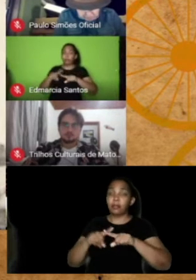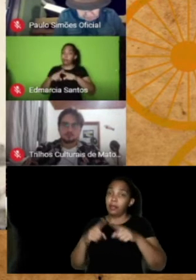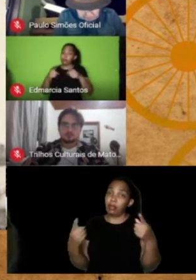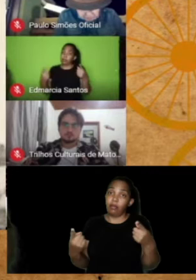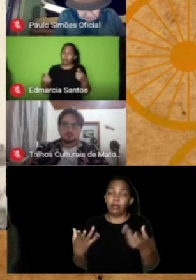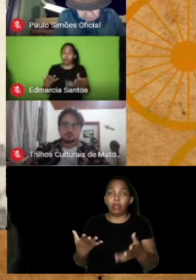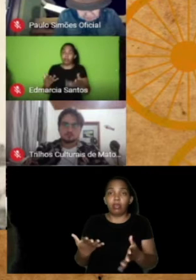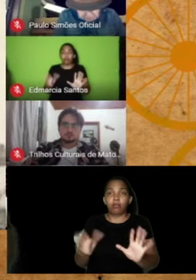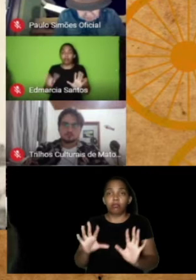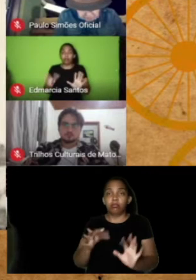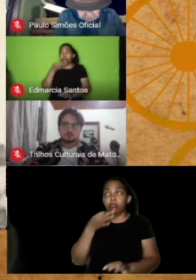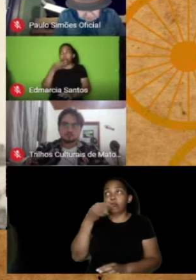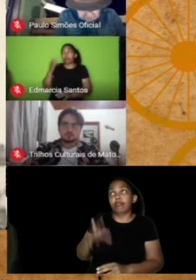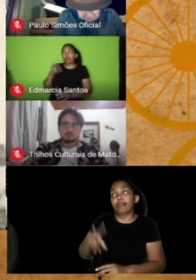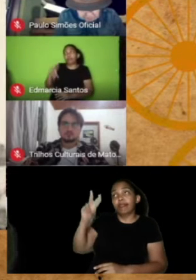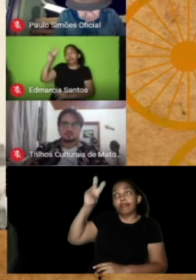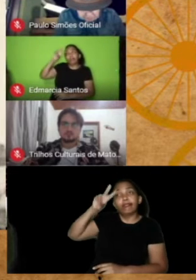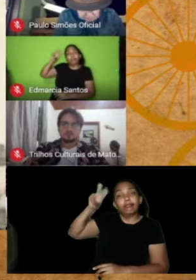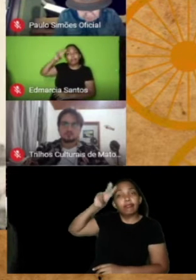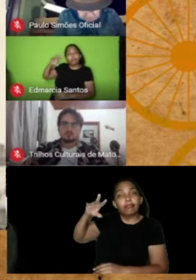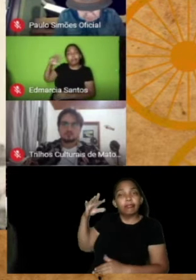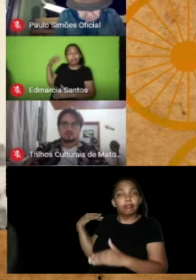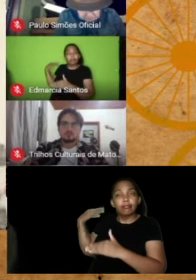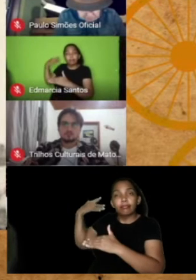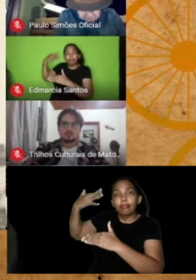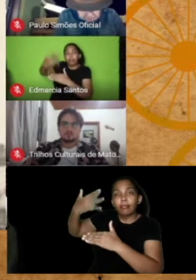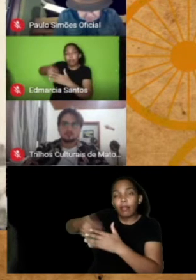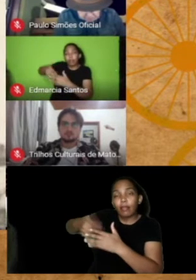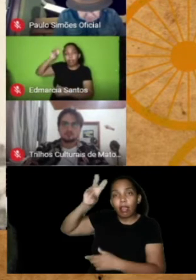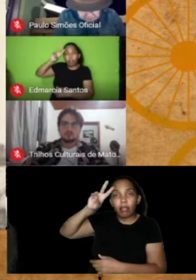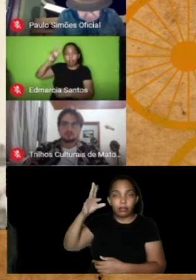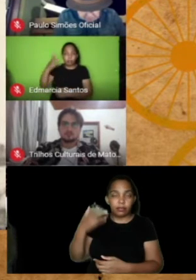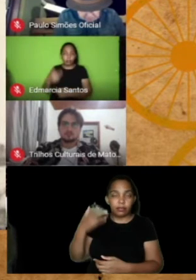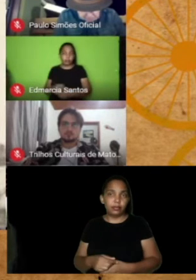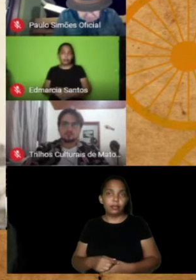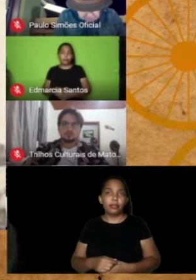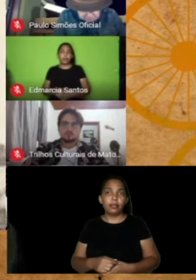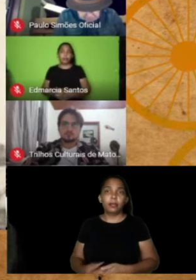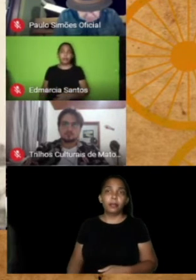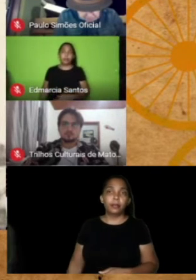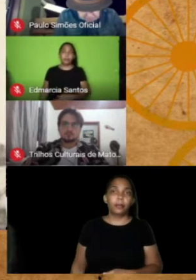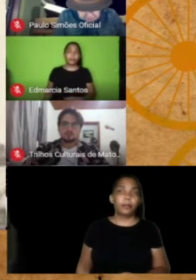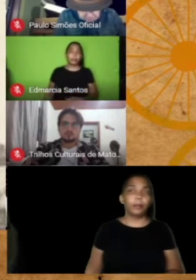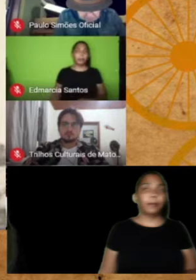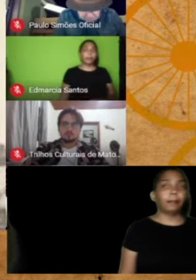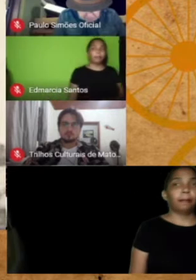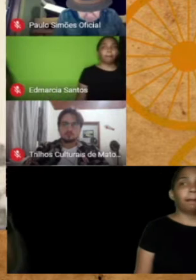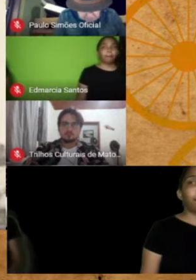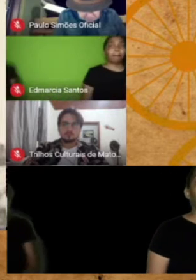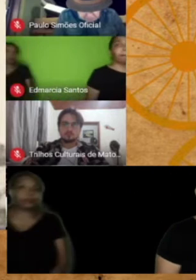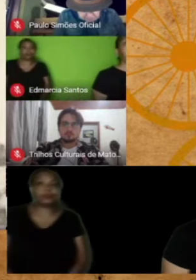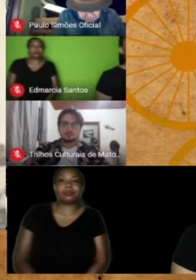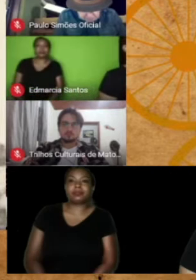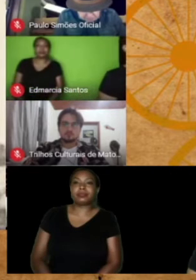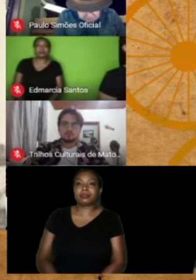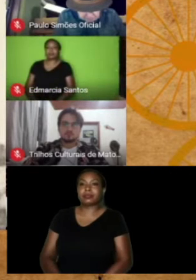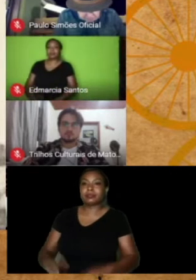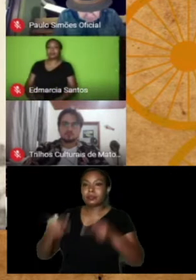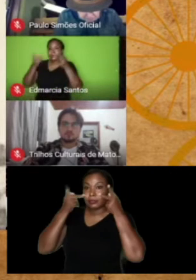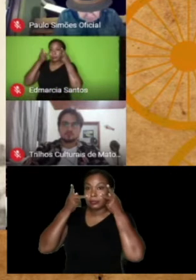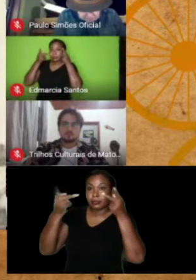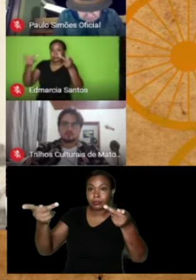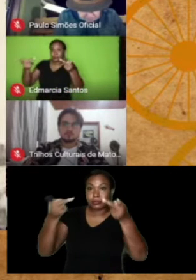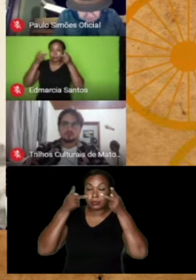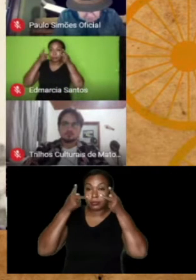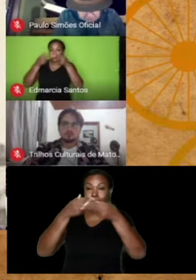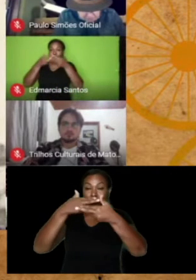memória, né? Eu tive a oportunidade de visitar várias estações ao longo de Bauru até Campo Grande,